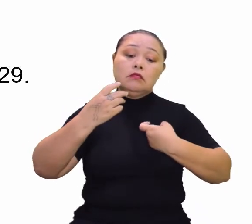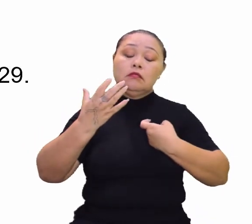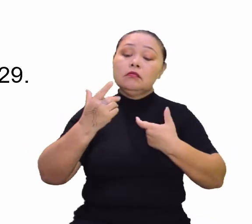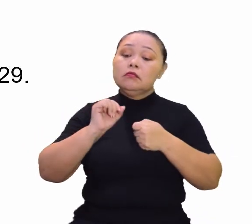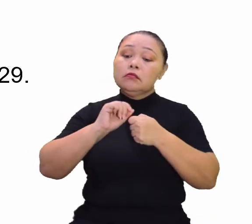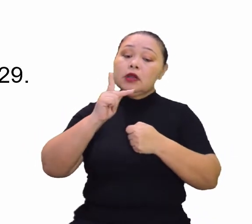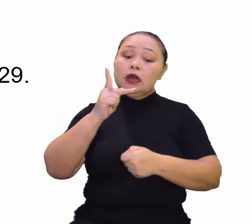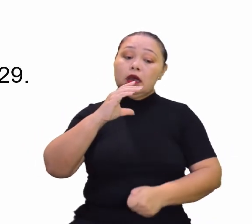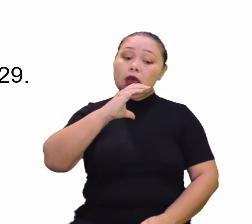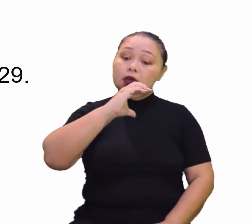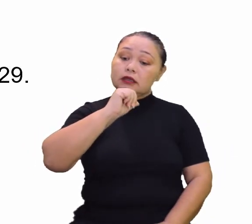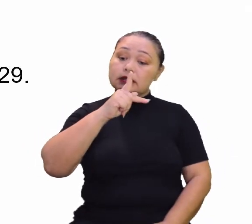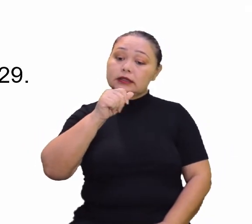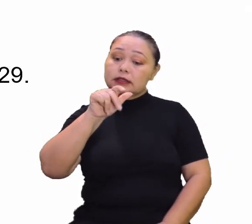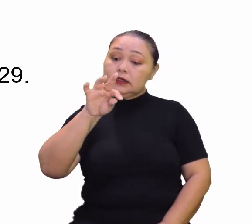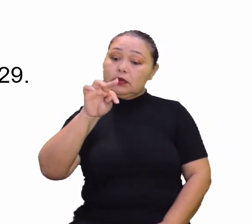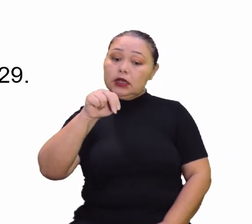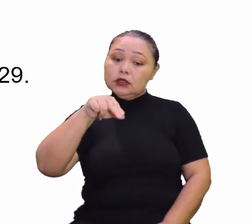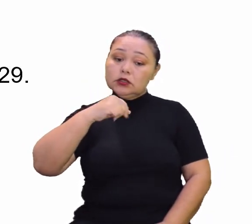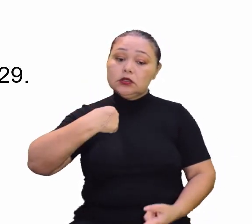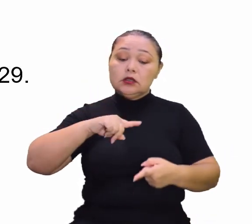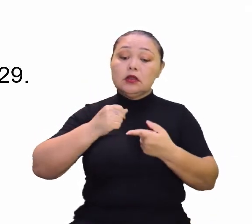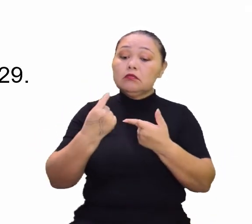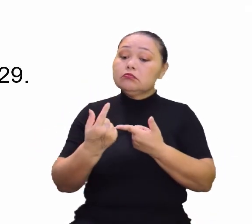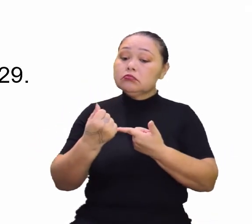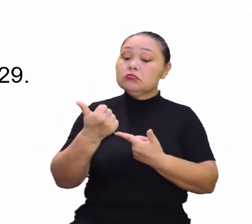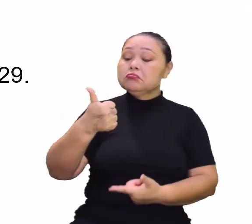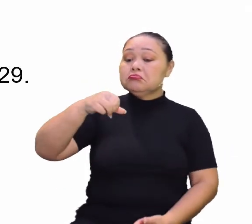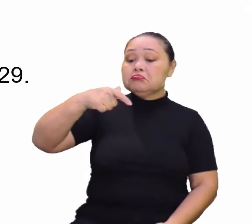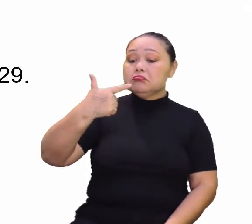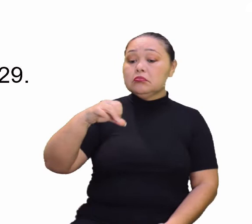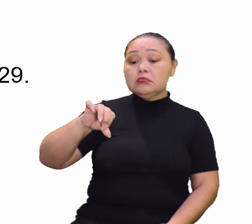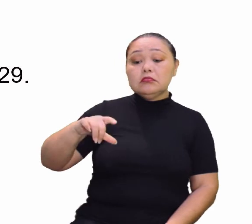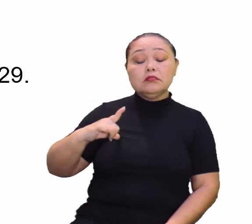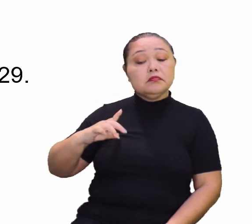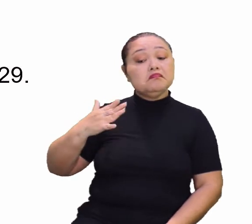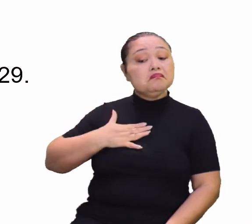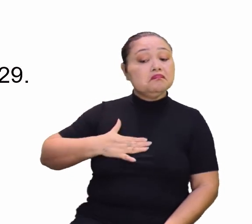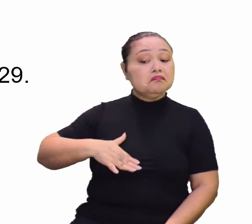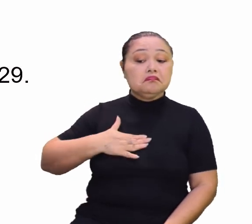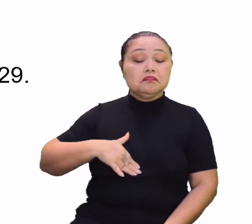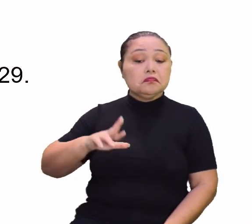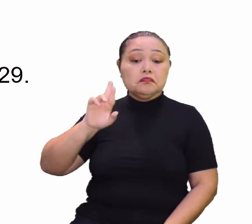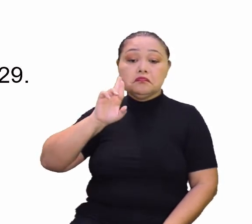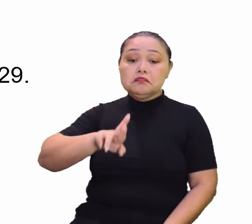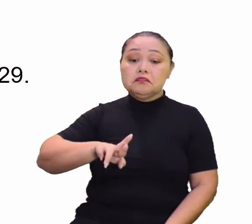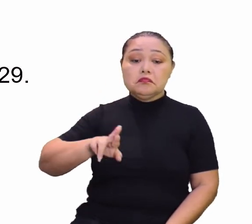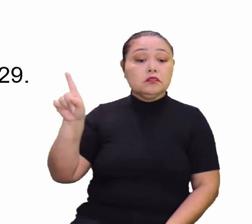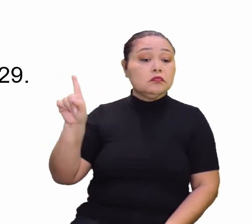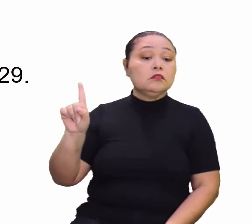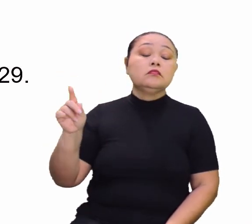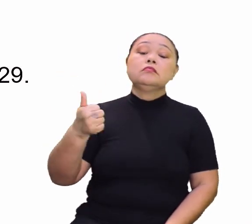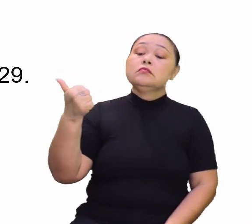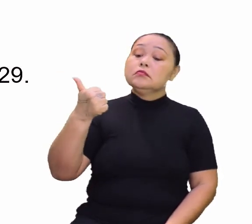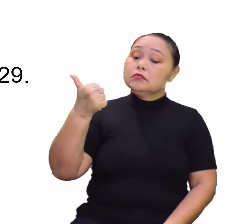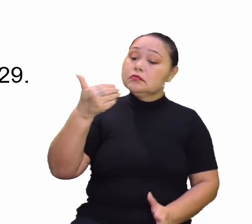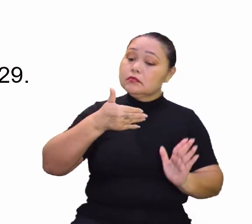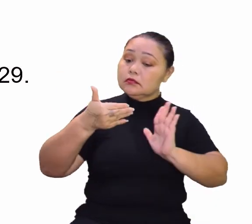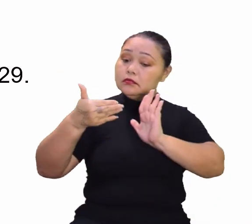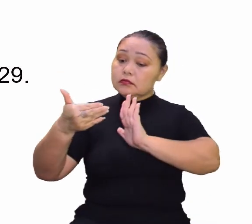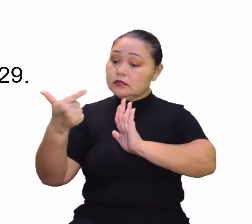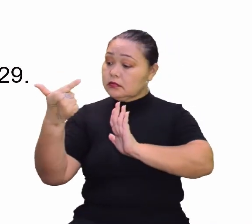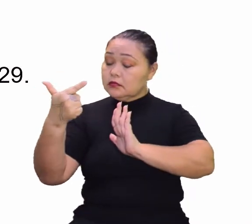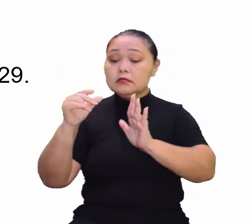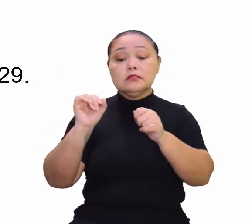1929. E aí, Rogério? Tá tranquilo. Tranquilo e favorável? Tranquilo. Fechou, meu amigo. Primeiro Todos vão ciclo. lembrar